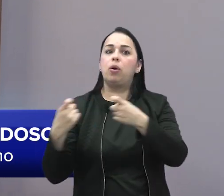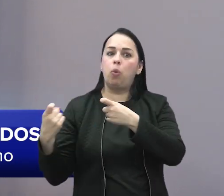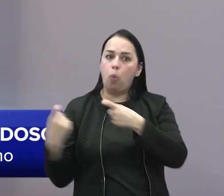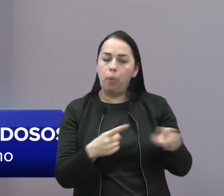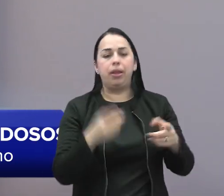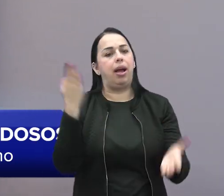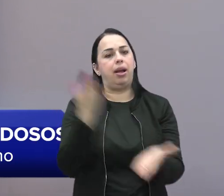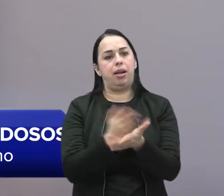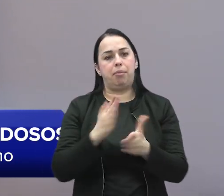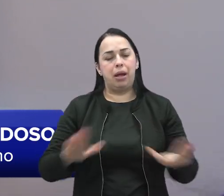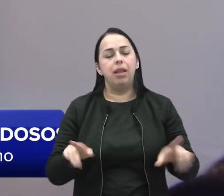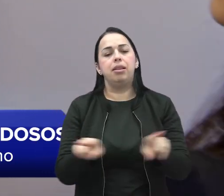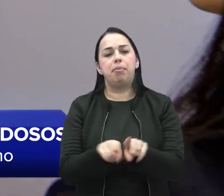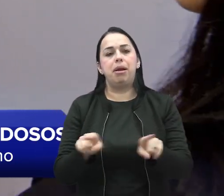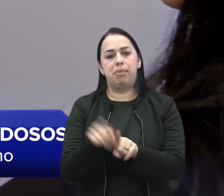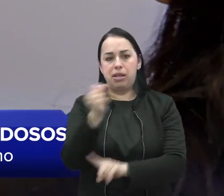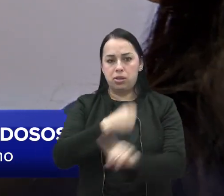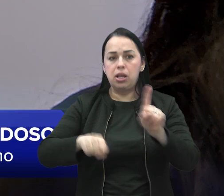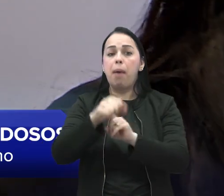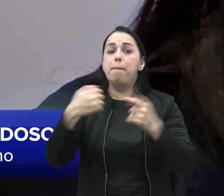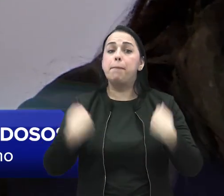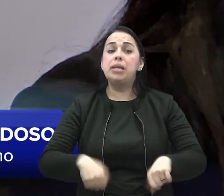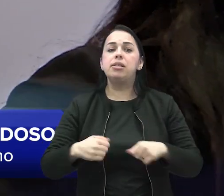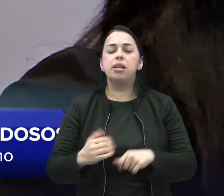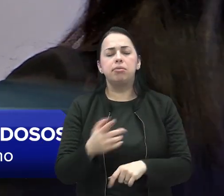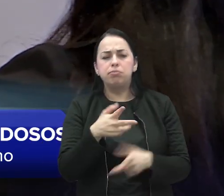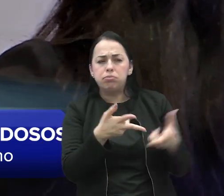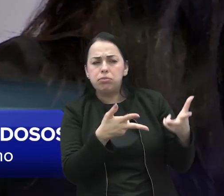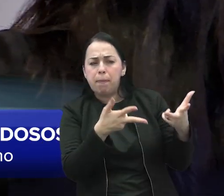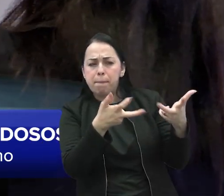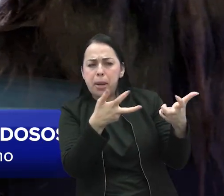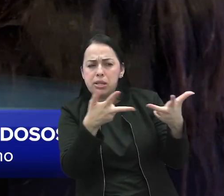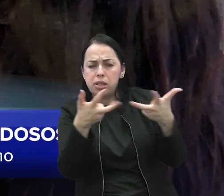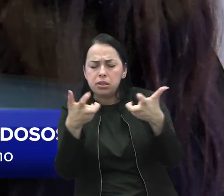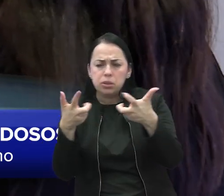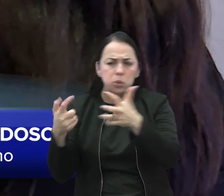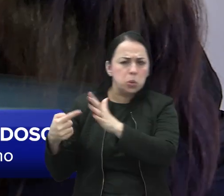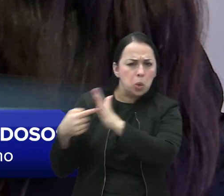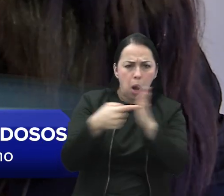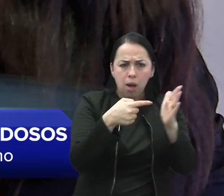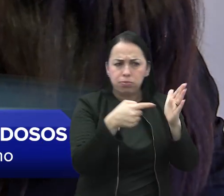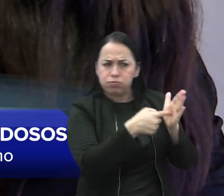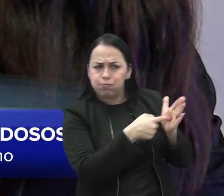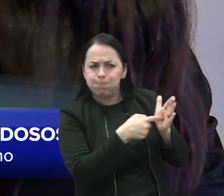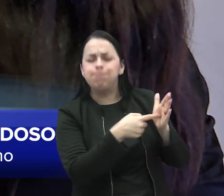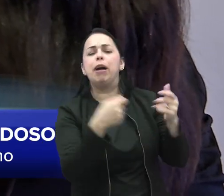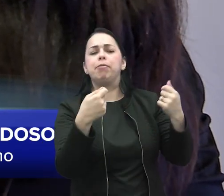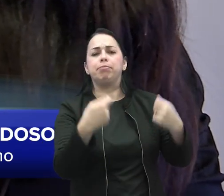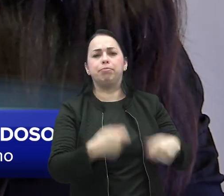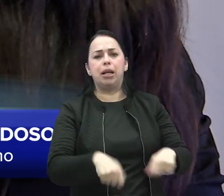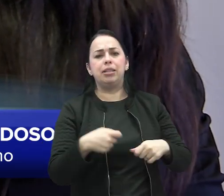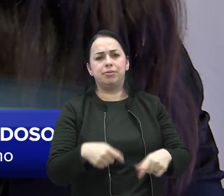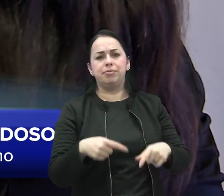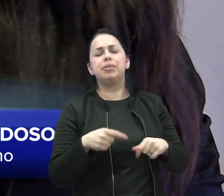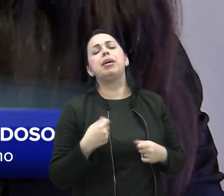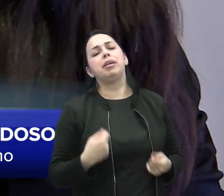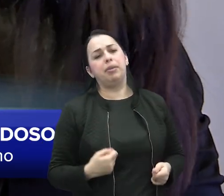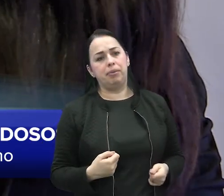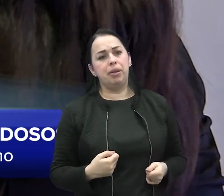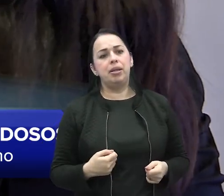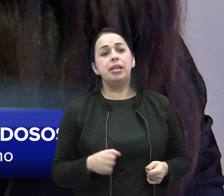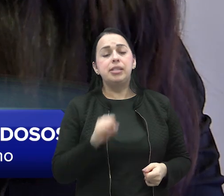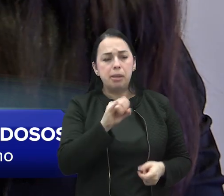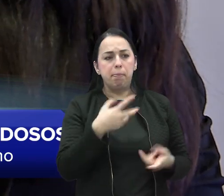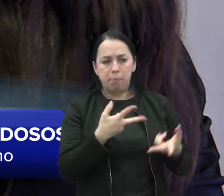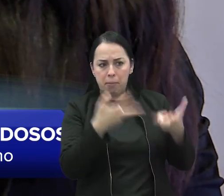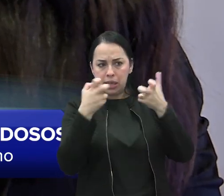a sociedade precisa realmente se manifestar. Quando ela percebe um tipo de violência, um indício de violência contra a pessoa idosa, ela deve